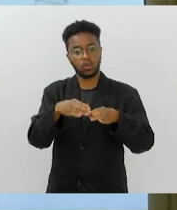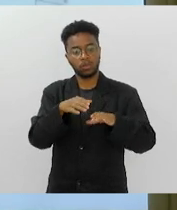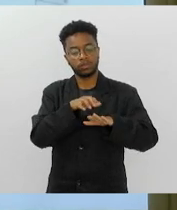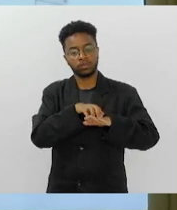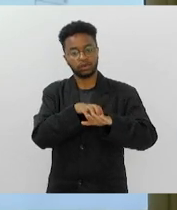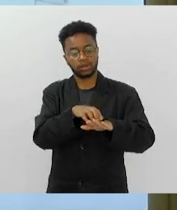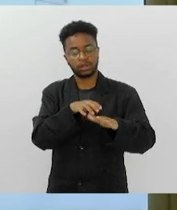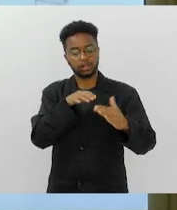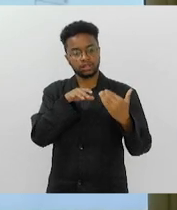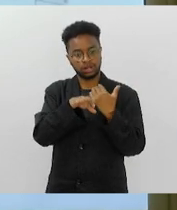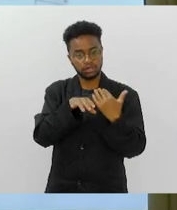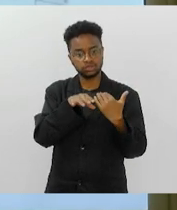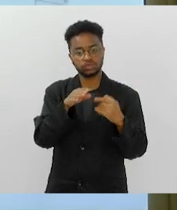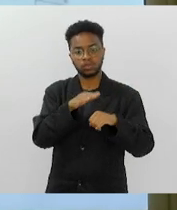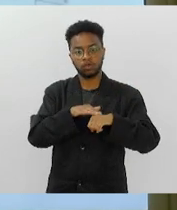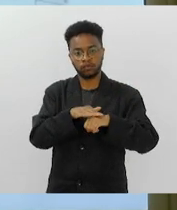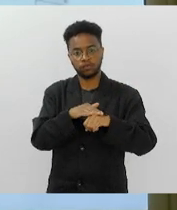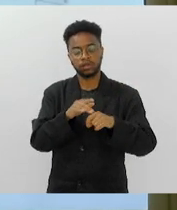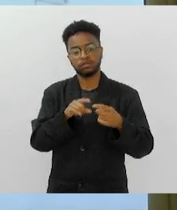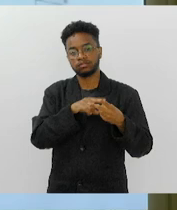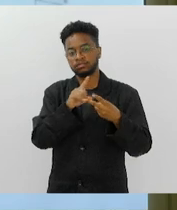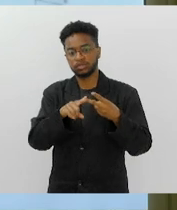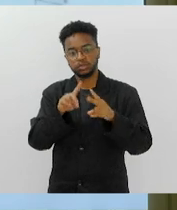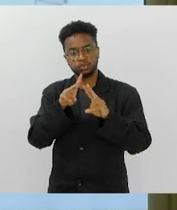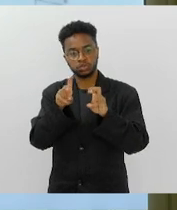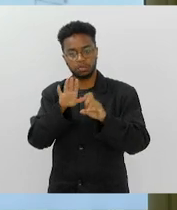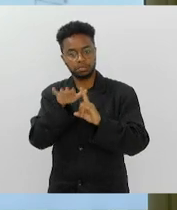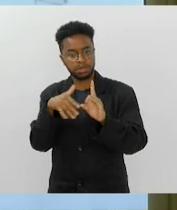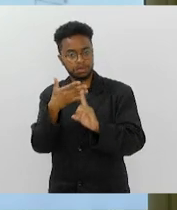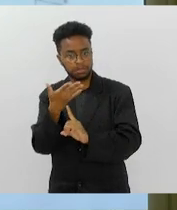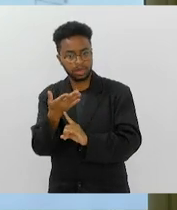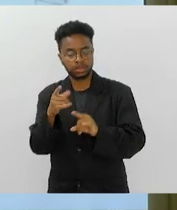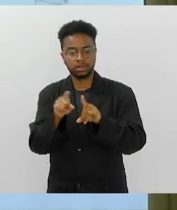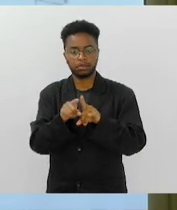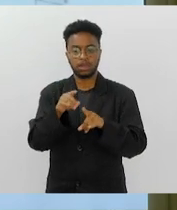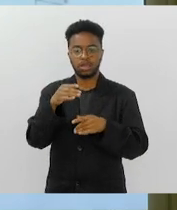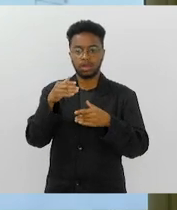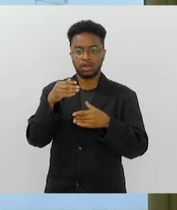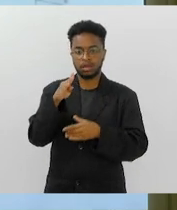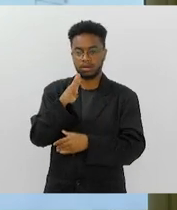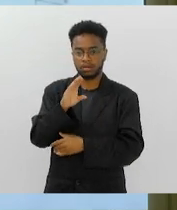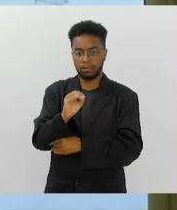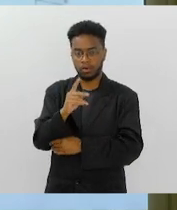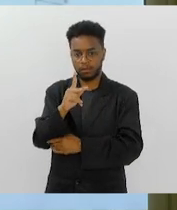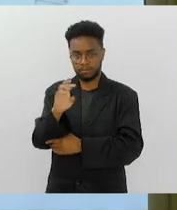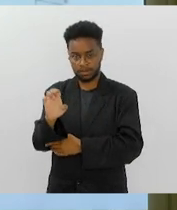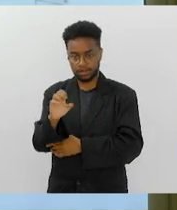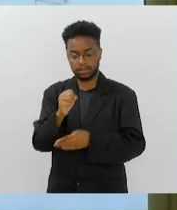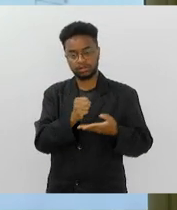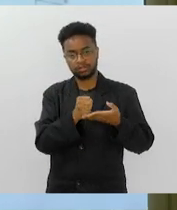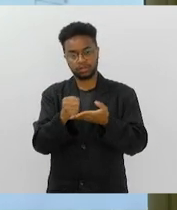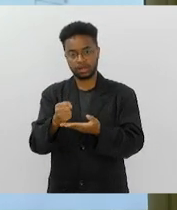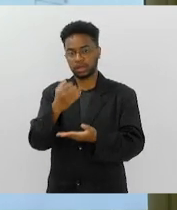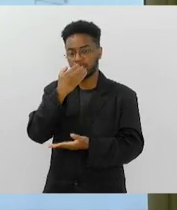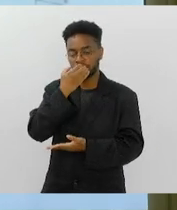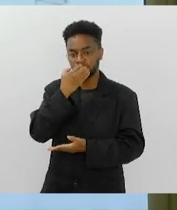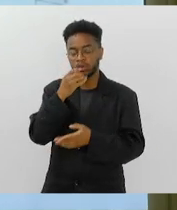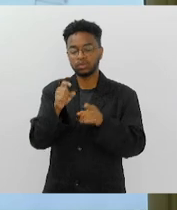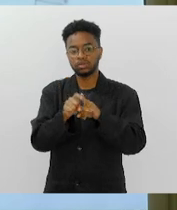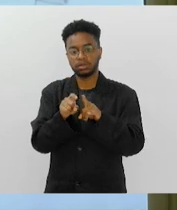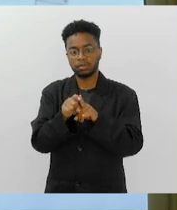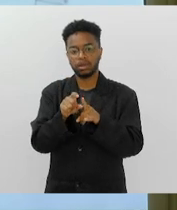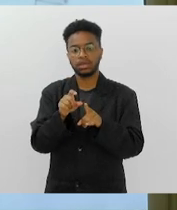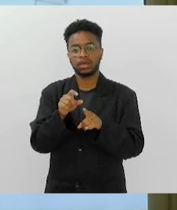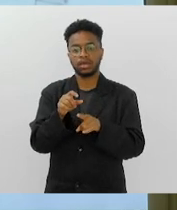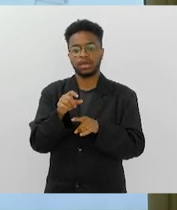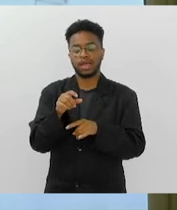o ambiental, sobre meio ambiente. O BOPE leva os cães. A nossa policlínica leva